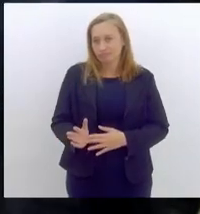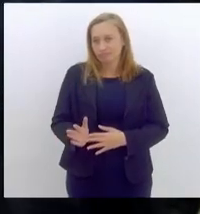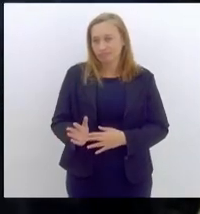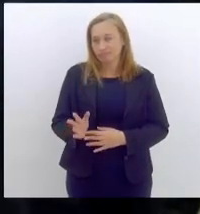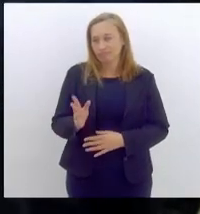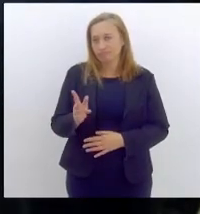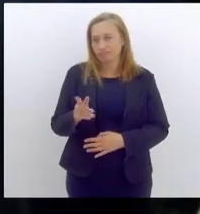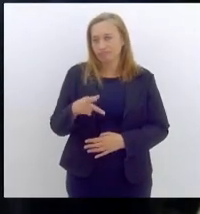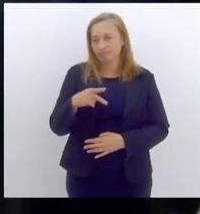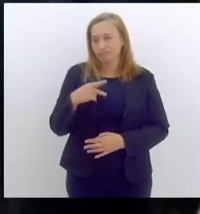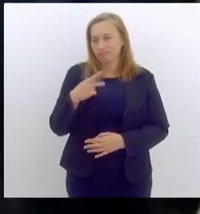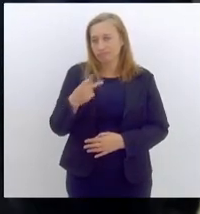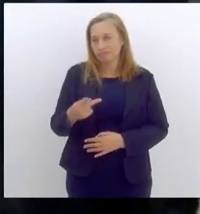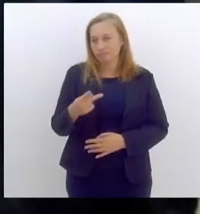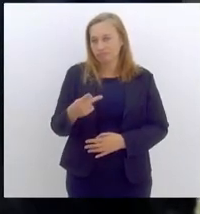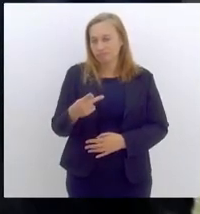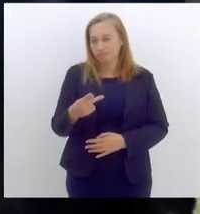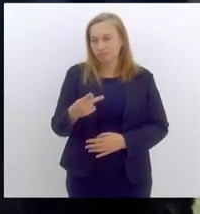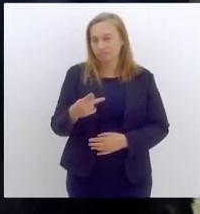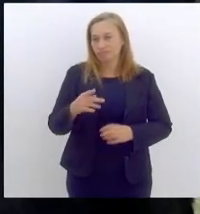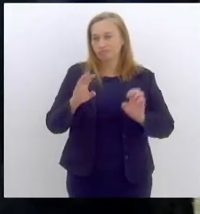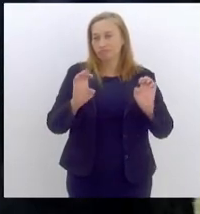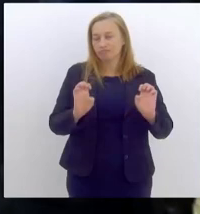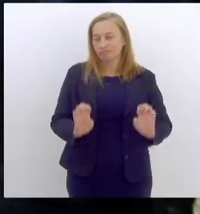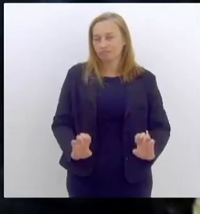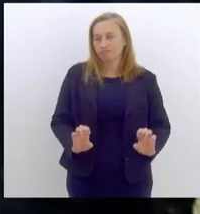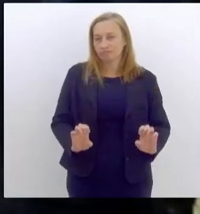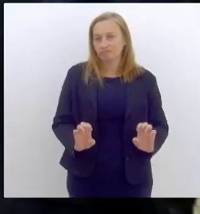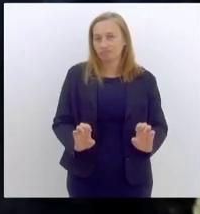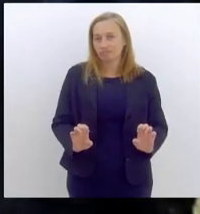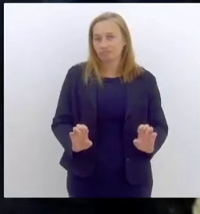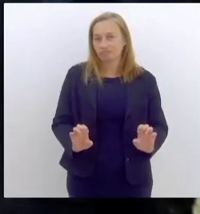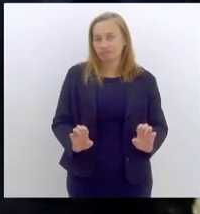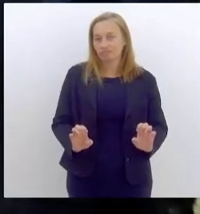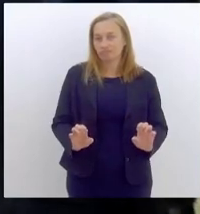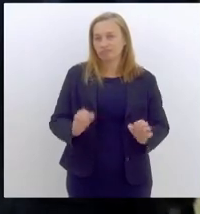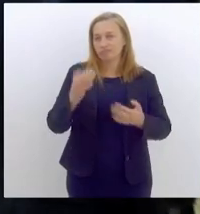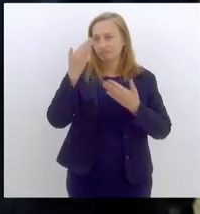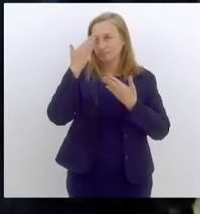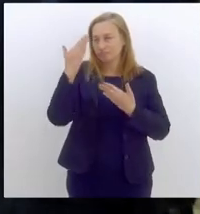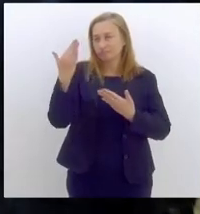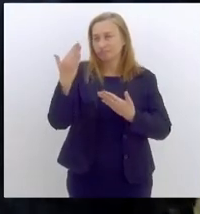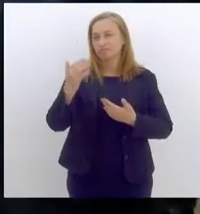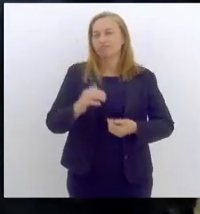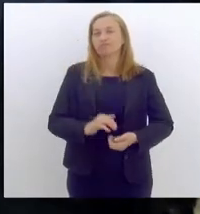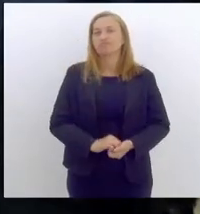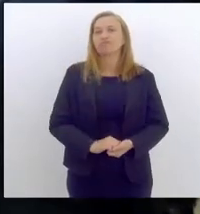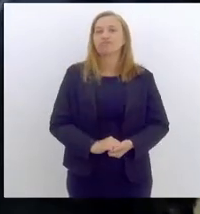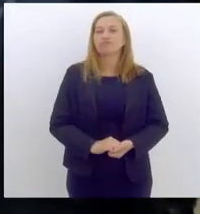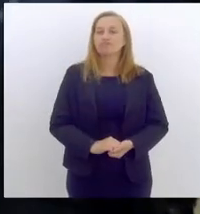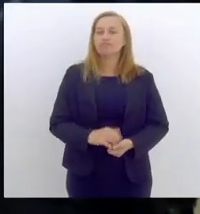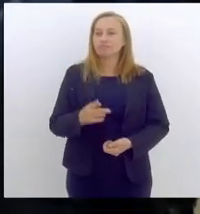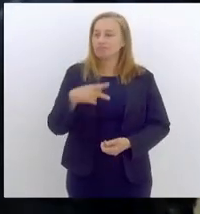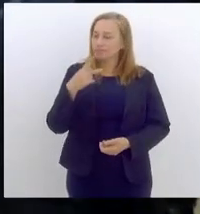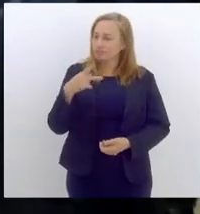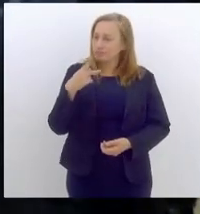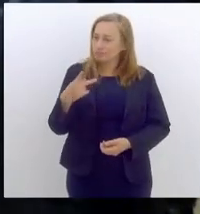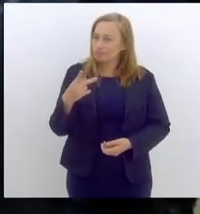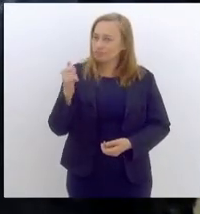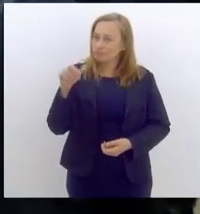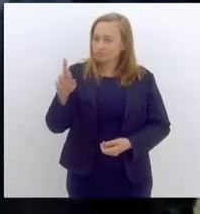posicionamento, da postura e da gratidão. E te dizer uma coisa,